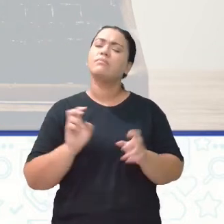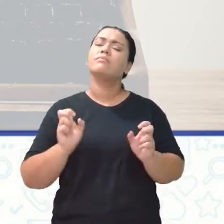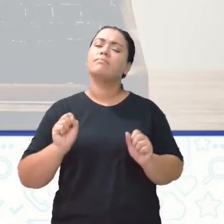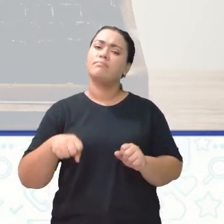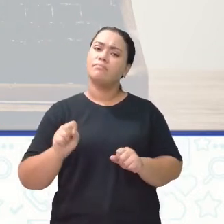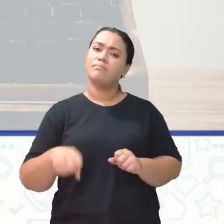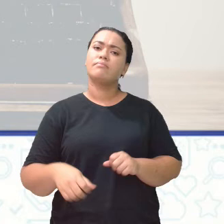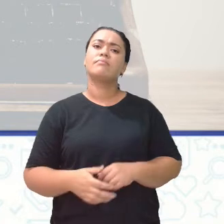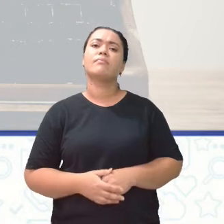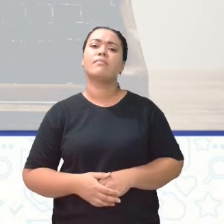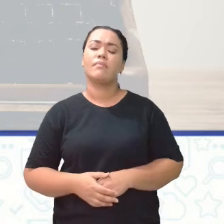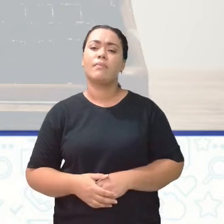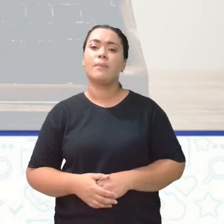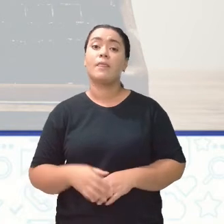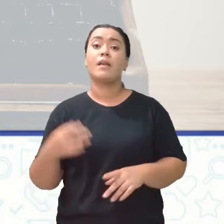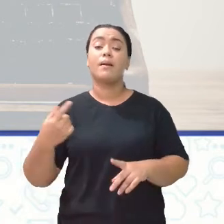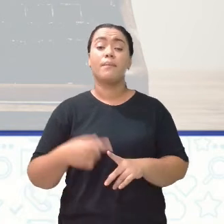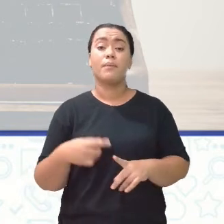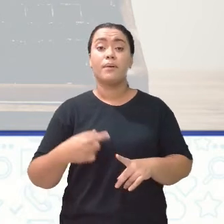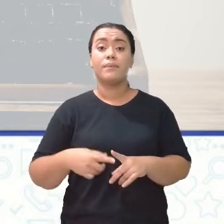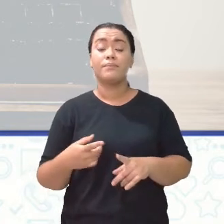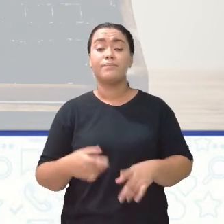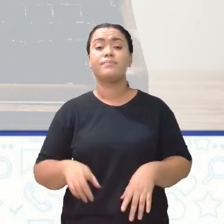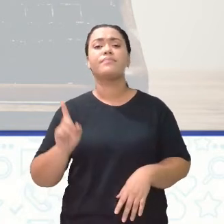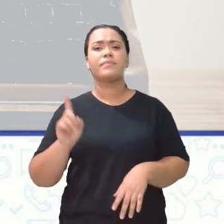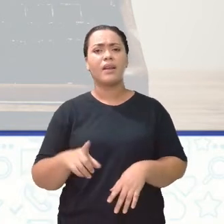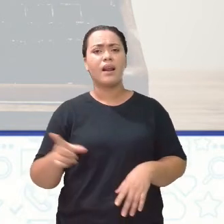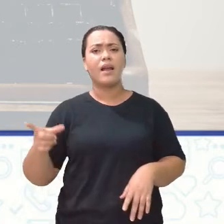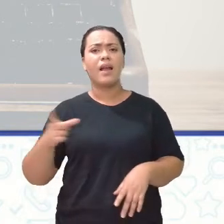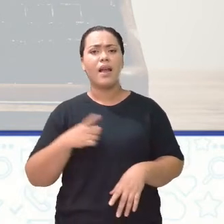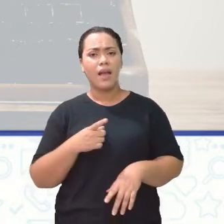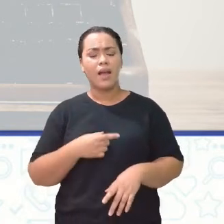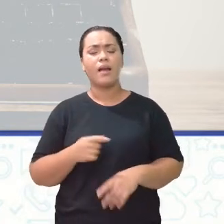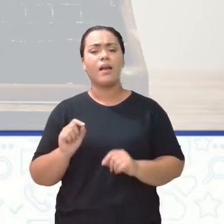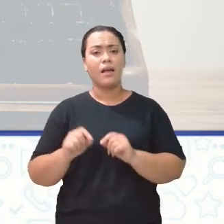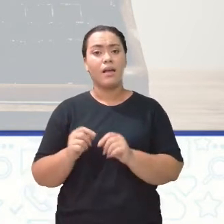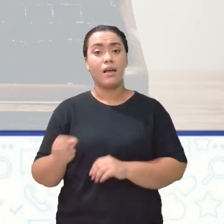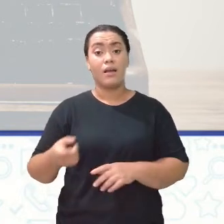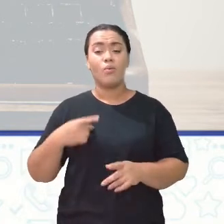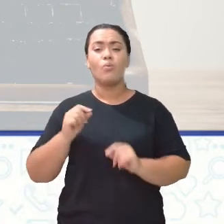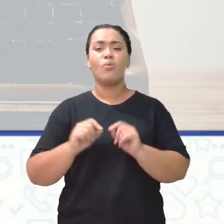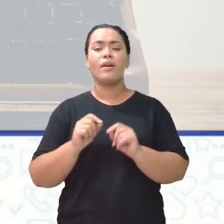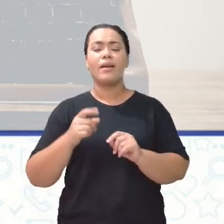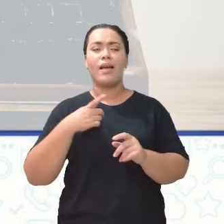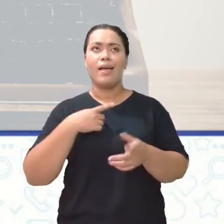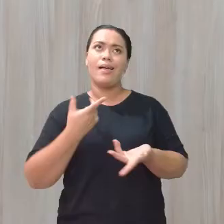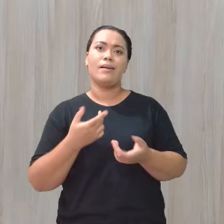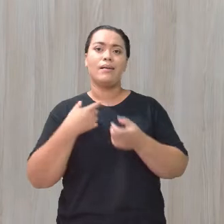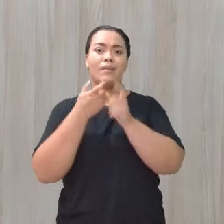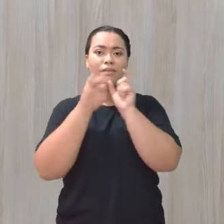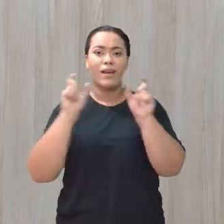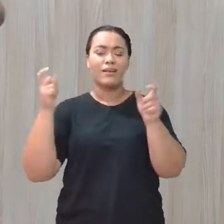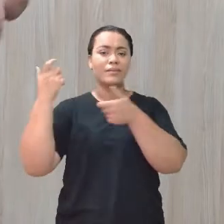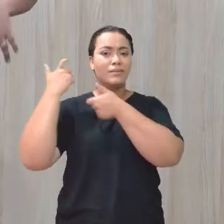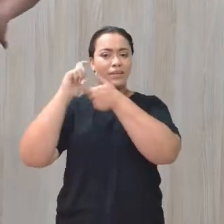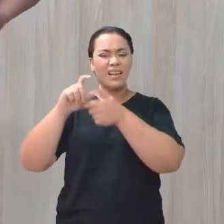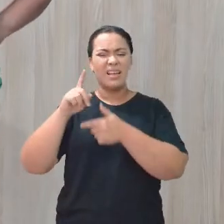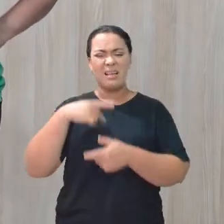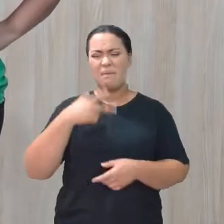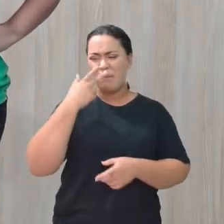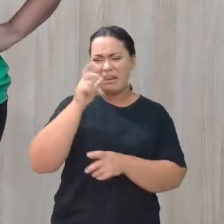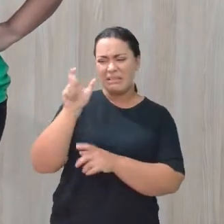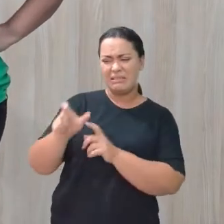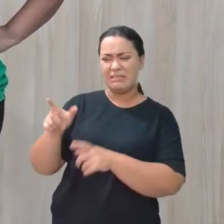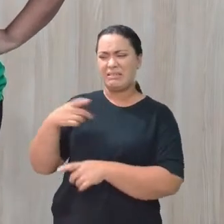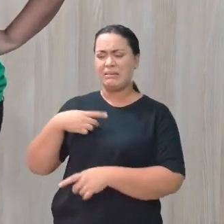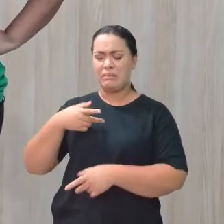acabou de falar isso. Por quê? Ao longo da história, sim, o rei na barriga, aquele ditado, fulano está com o rei na